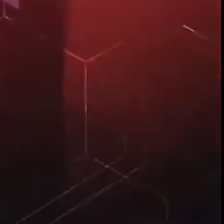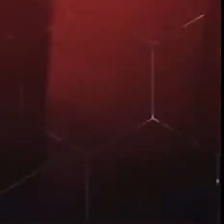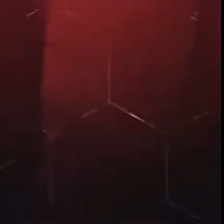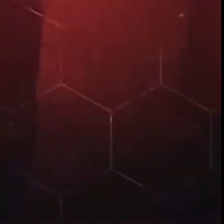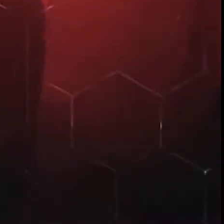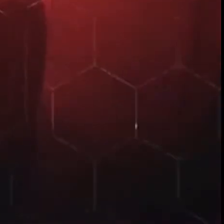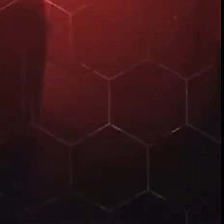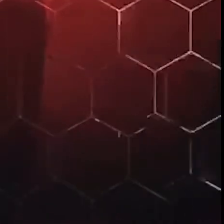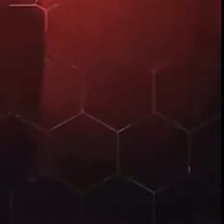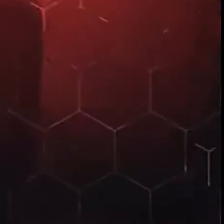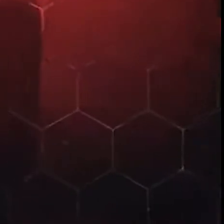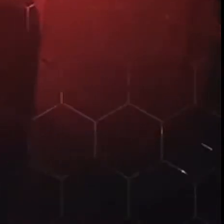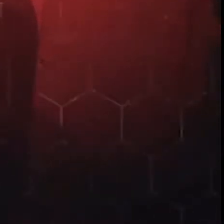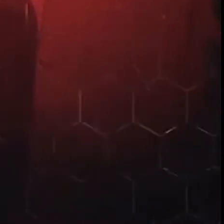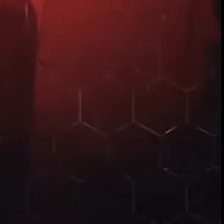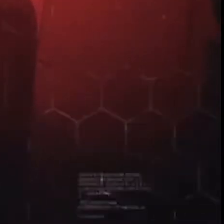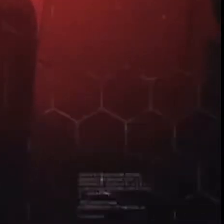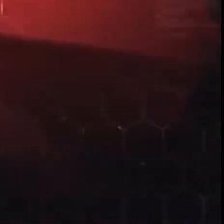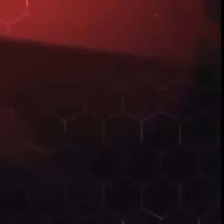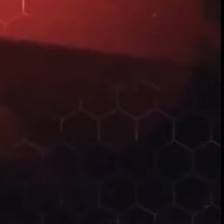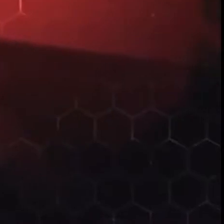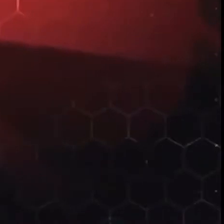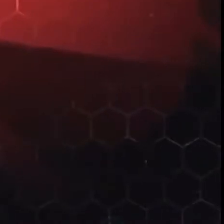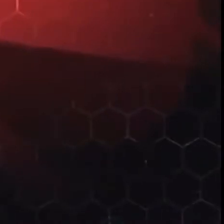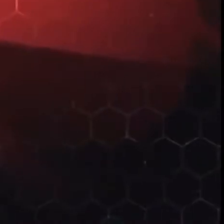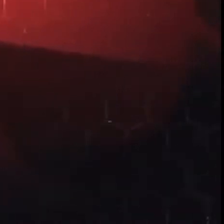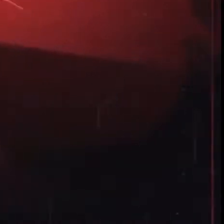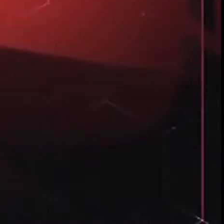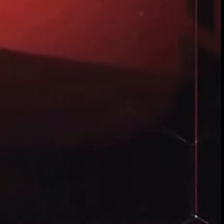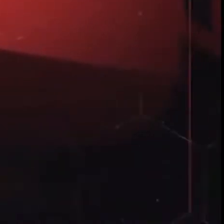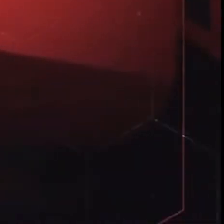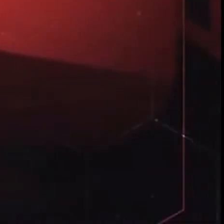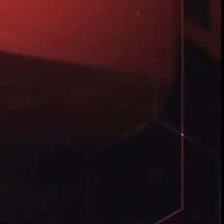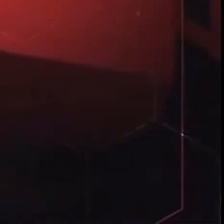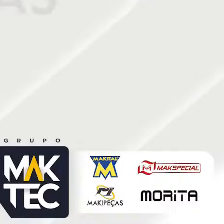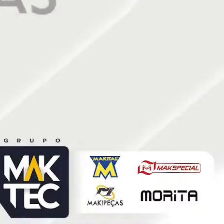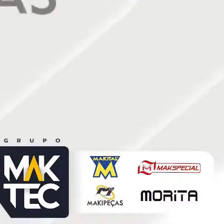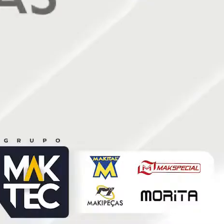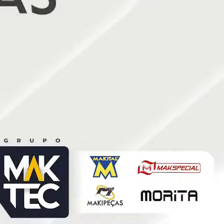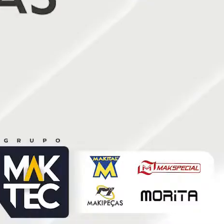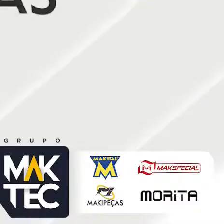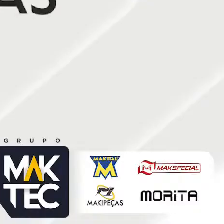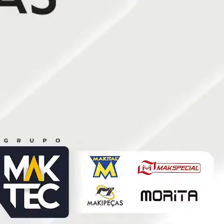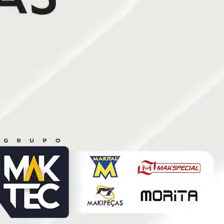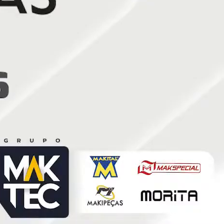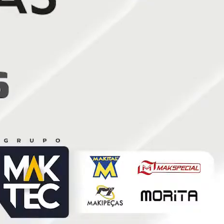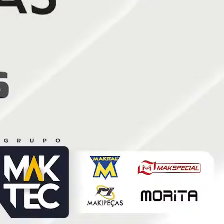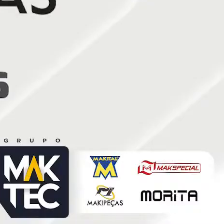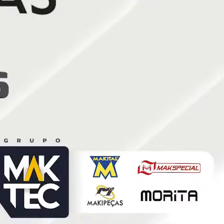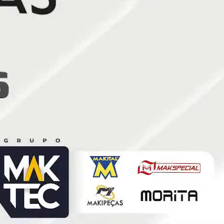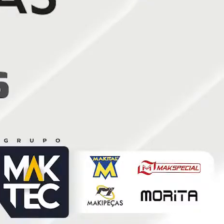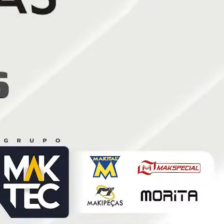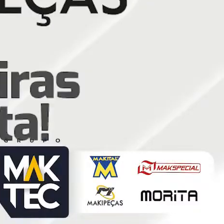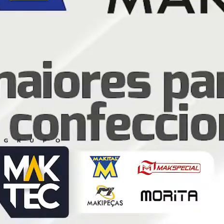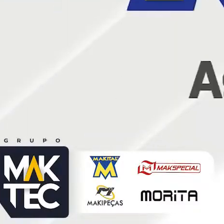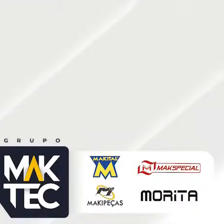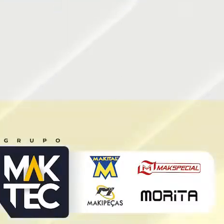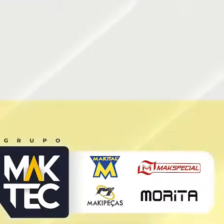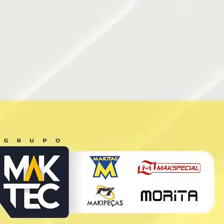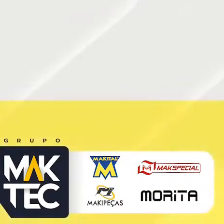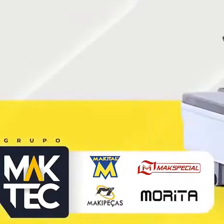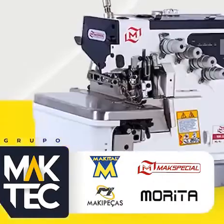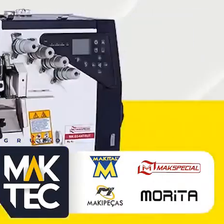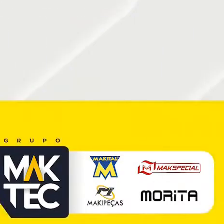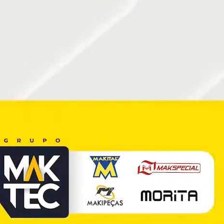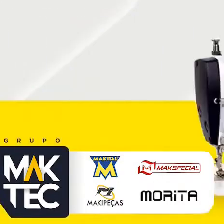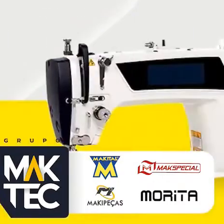819-8972-9790. Santa Cruz Online, agora mais próximo de você. A Mactal é a maior importadora de máquinas para a